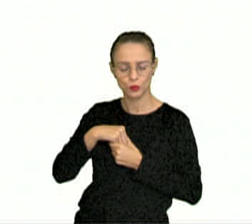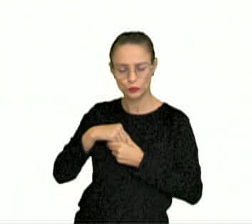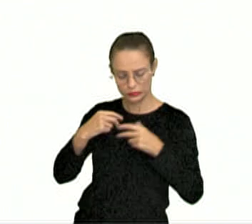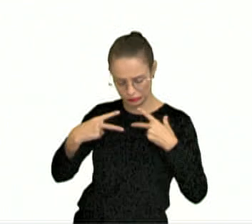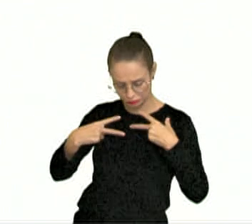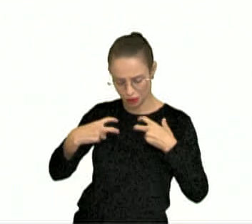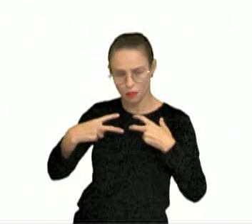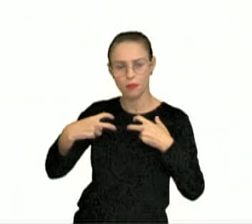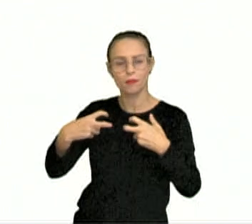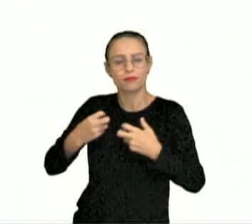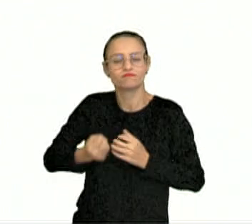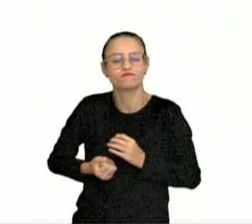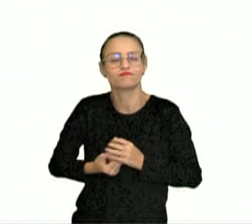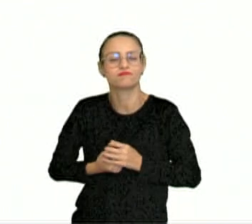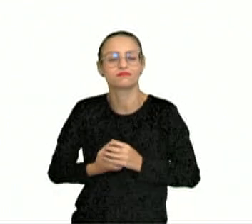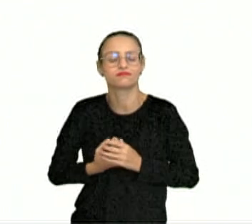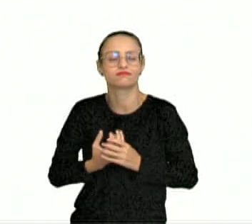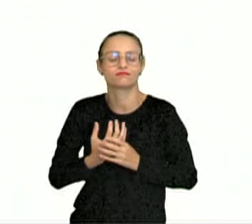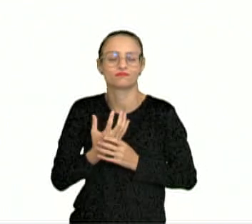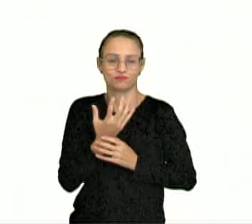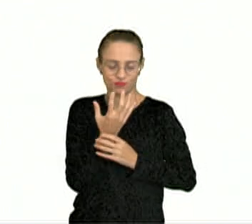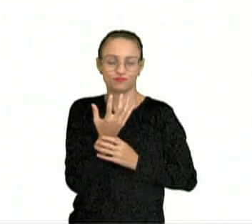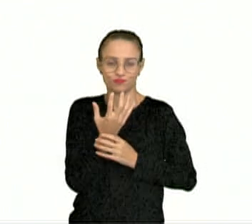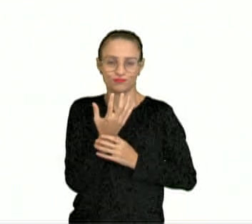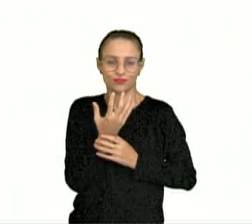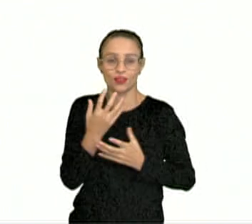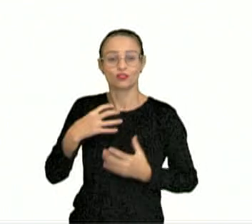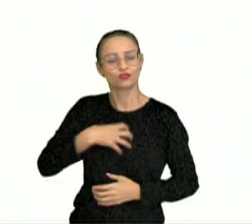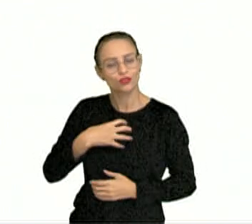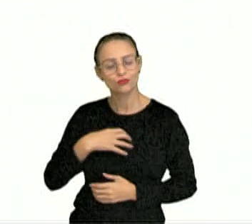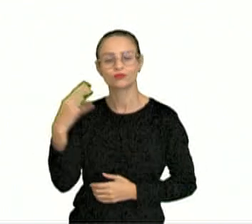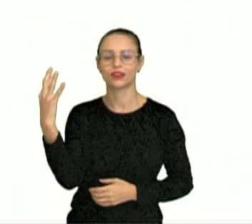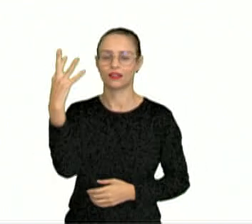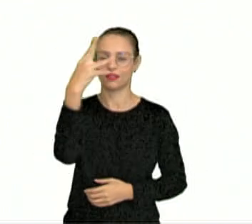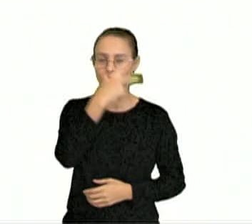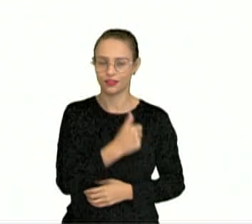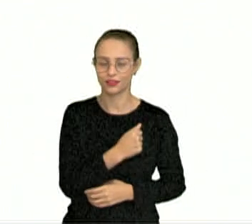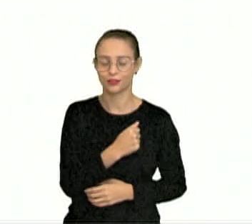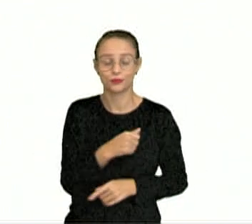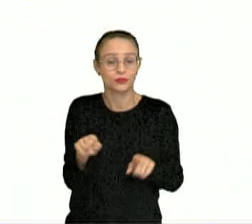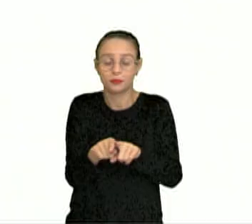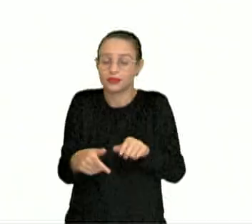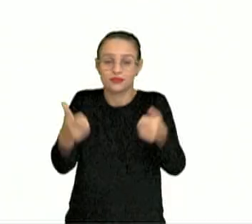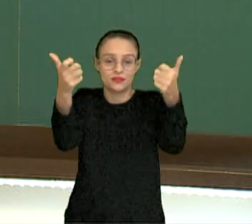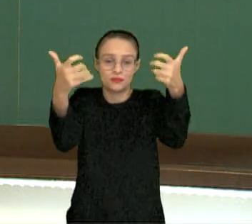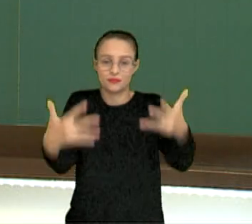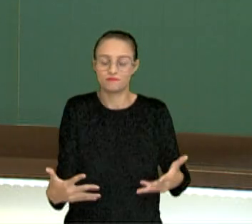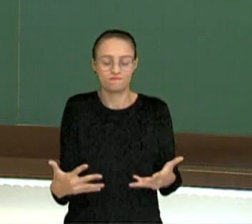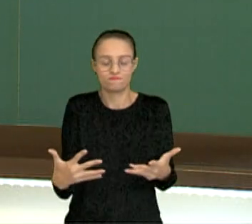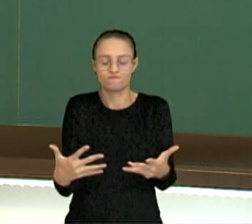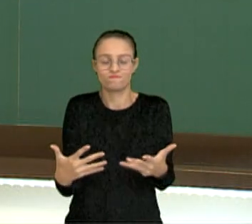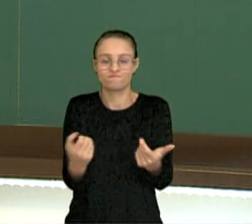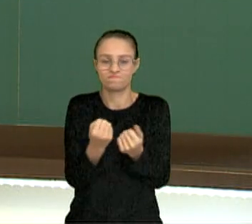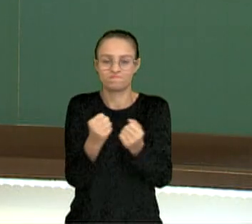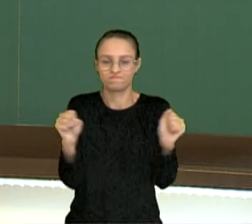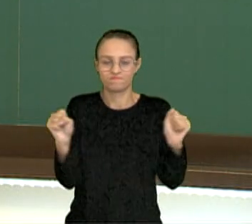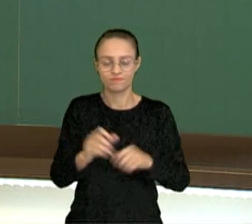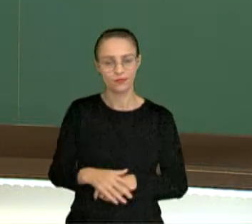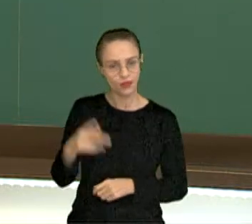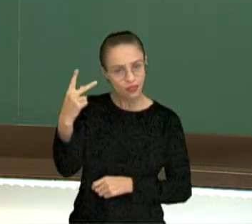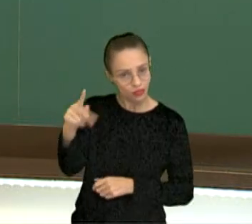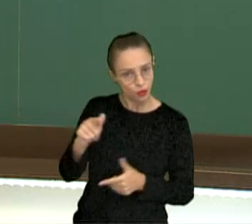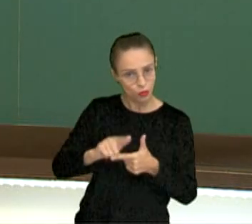tem vindo a florescer dentro de ti, de forma tão bonita e inexplicável. O teu